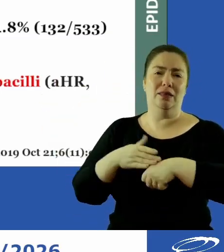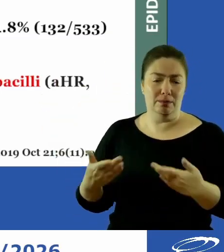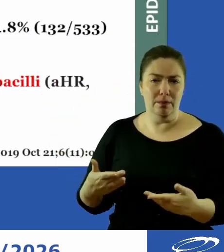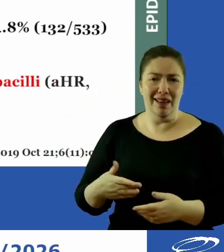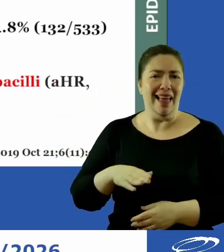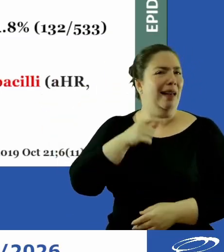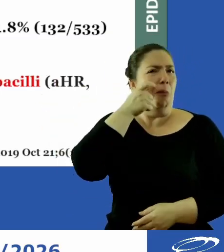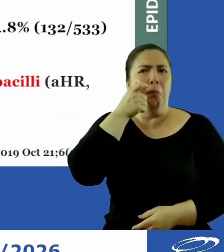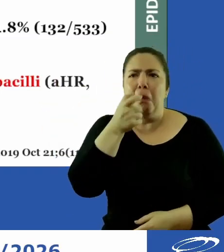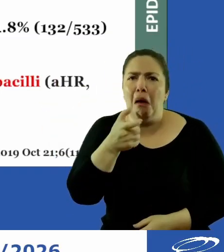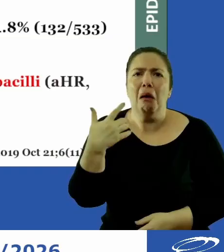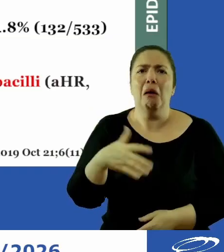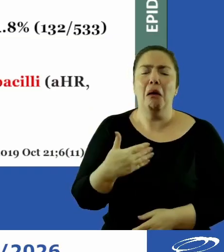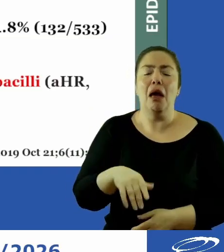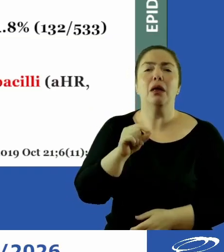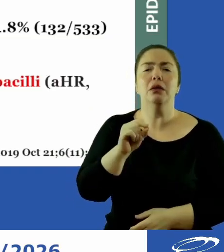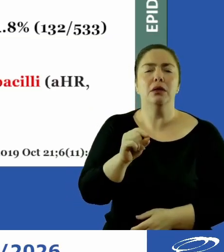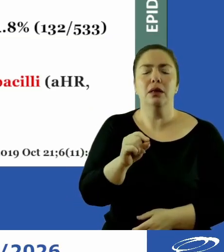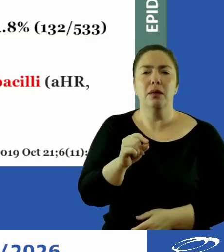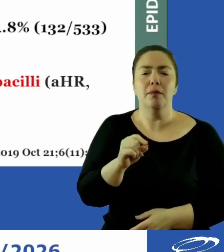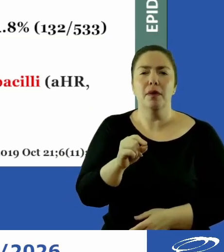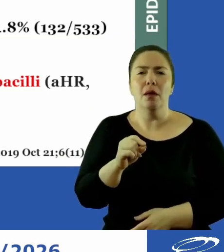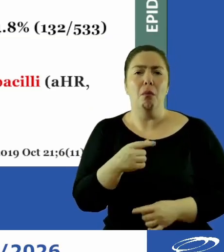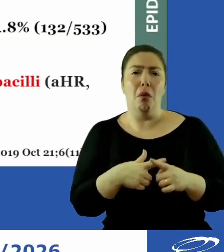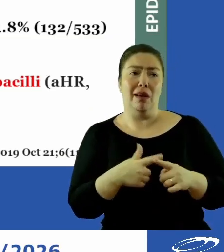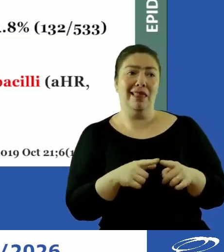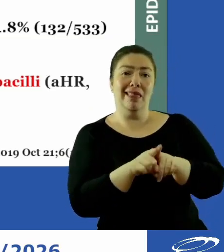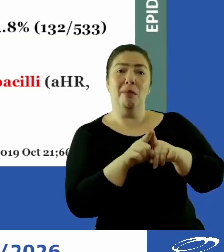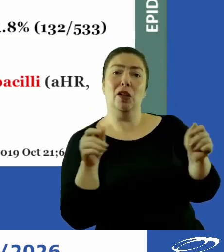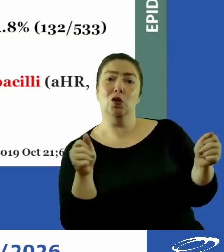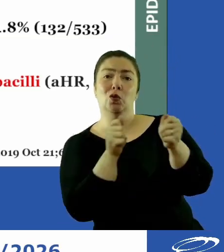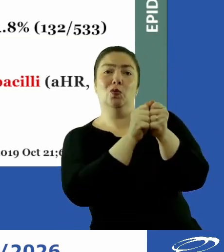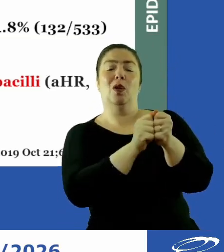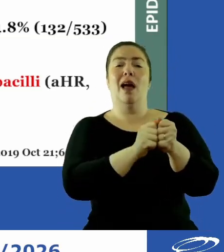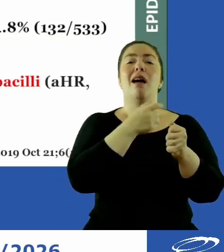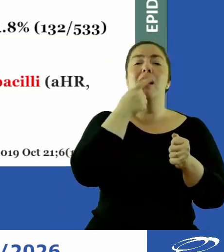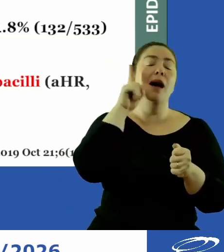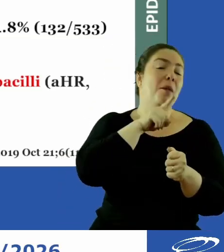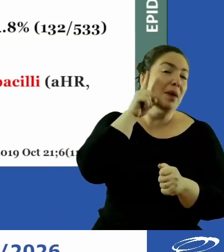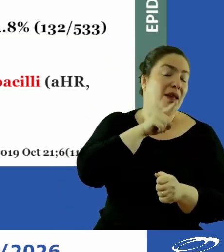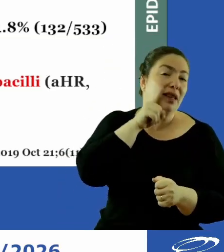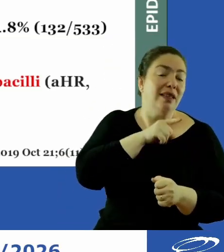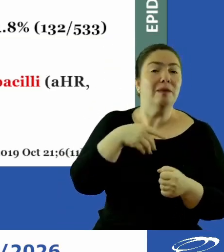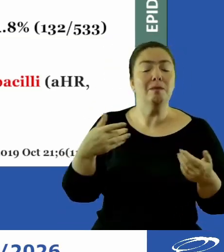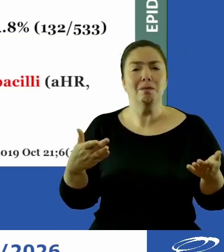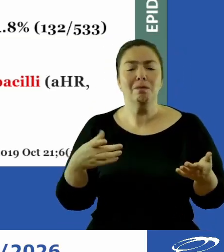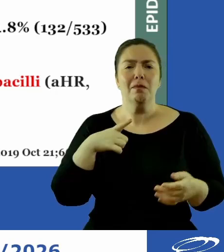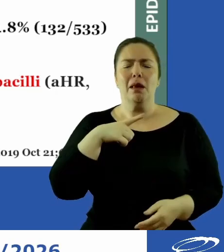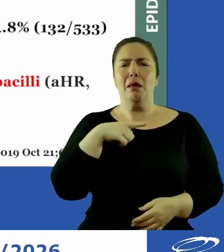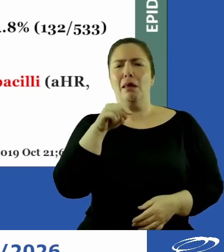interessante ainda, porque ele também contempla os americanos, mostrando que as infecções por bactérias gram-negativas,